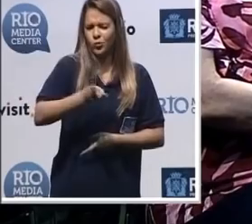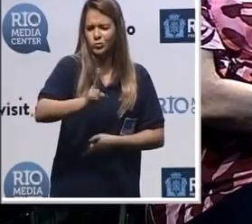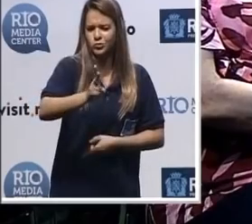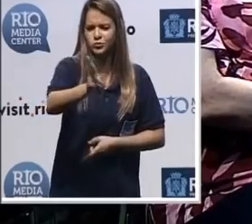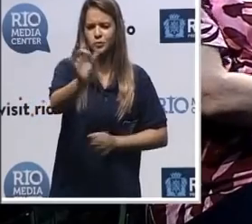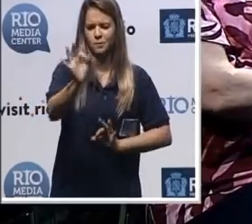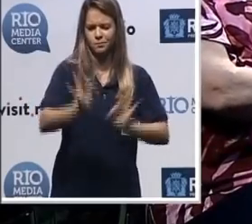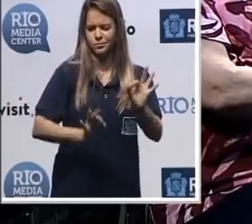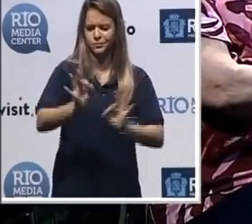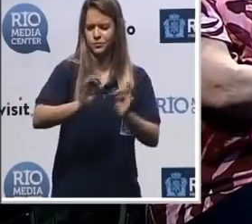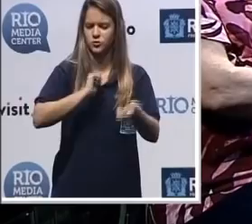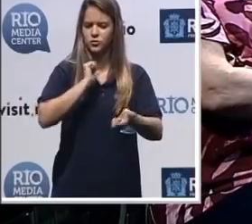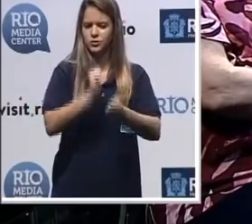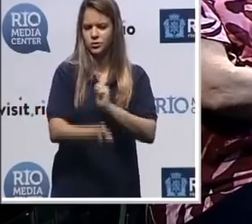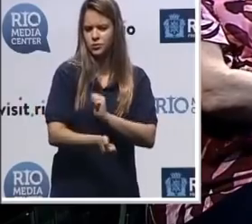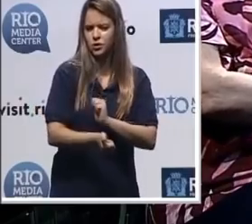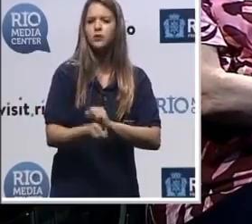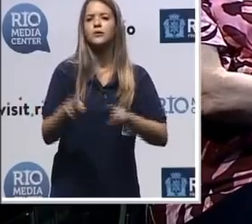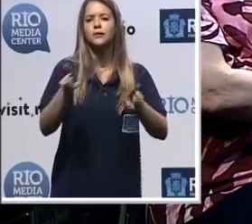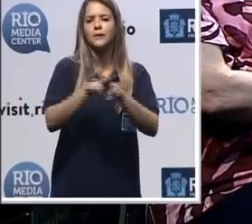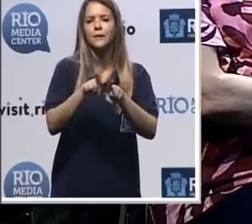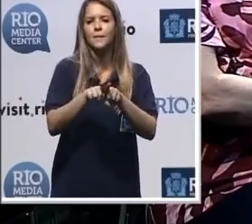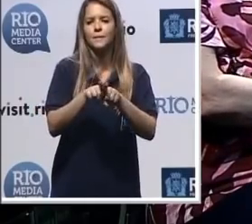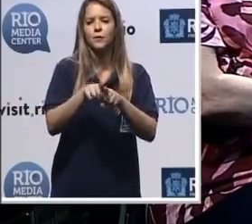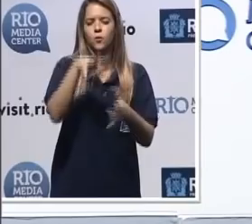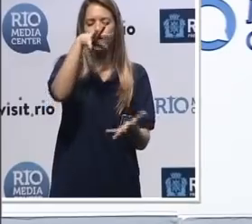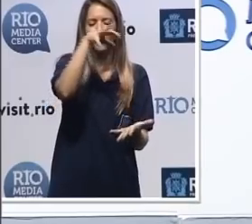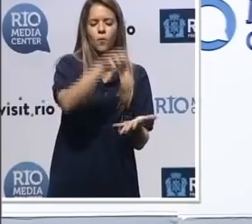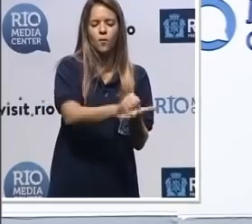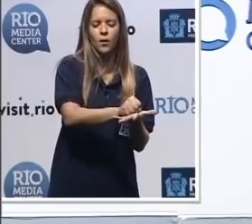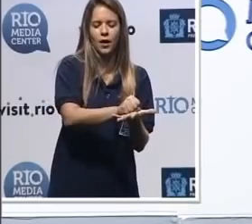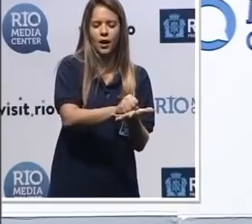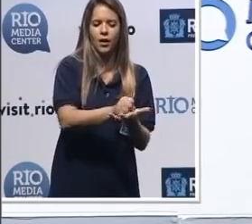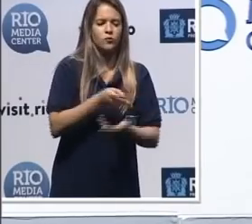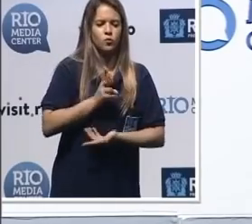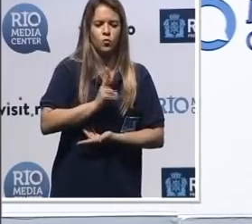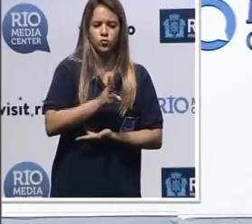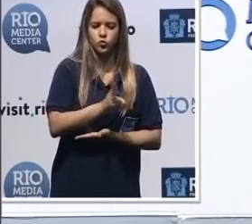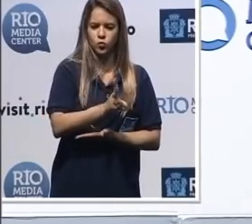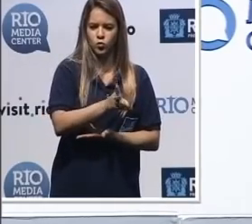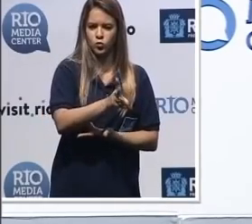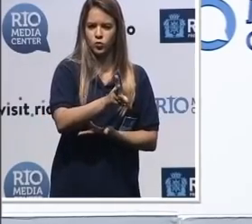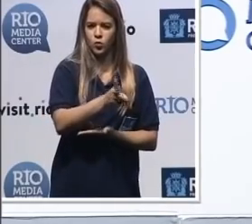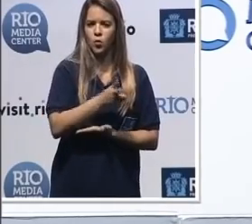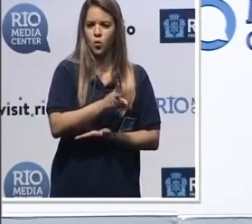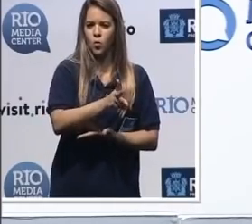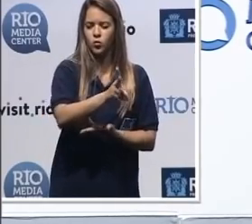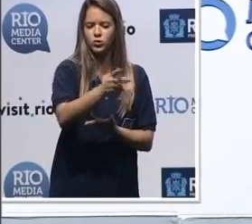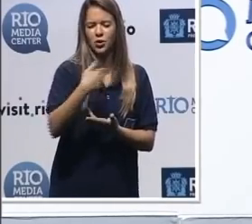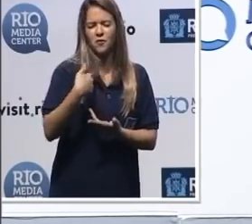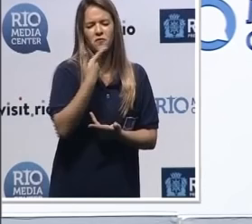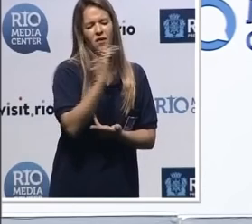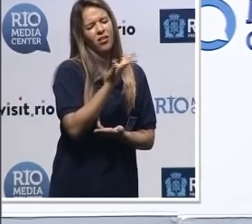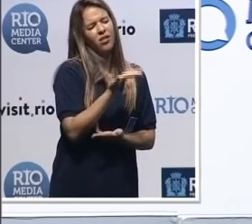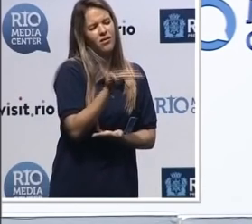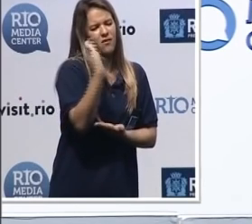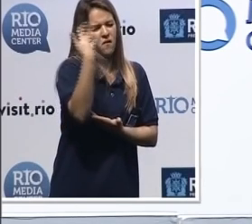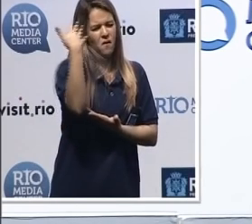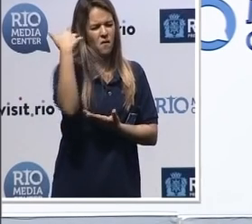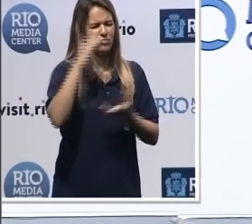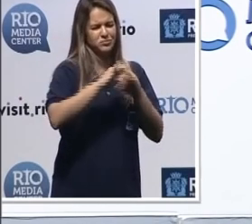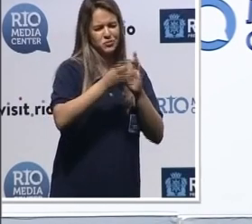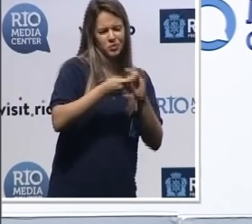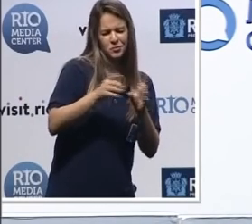Brasil. Serão mantidos também, como já anunciado por mim anteriormente, durante os Jogos Olímpicos e durante os Jogos